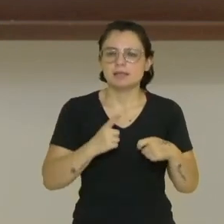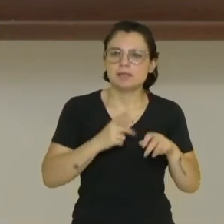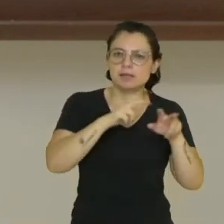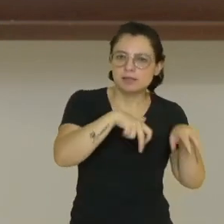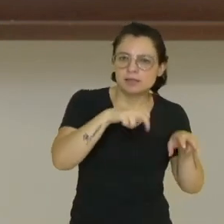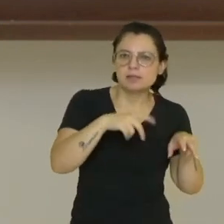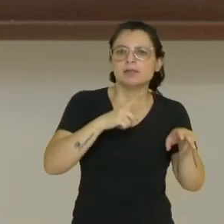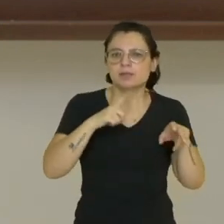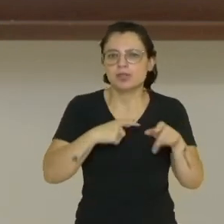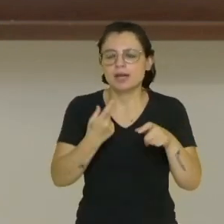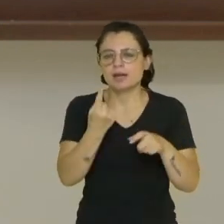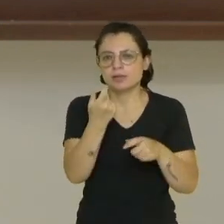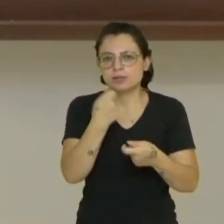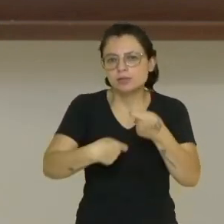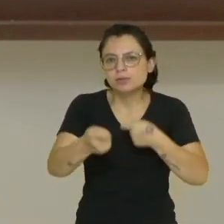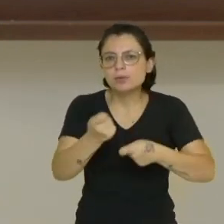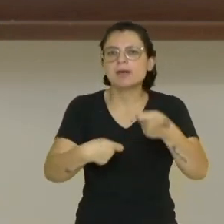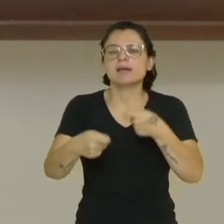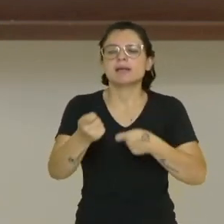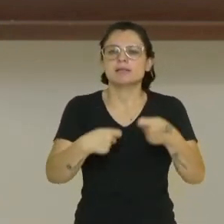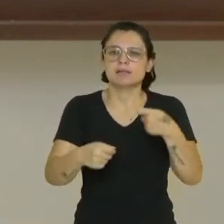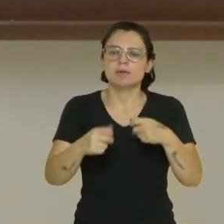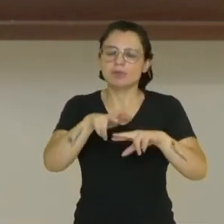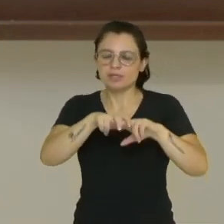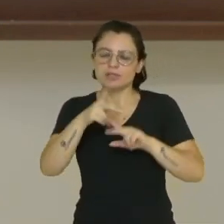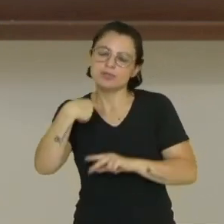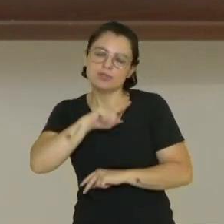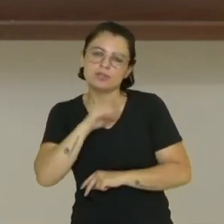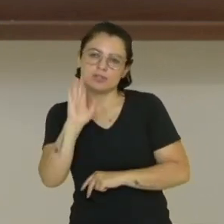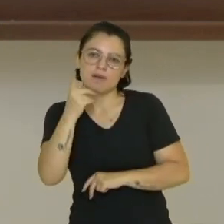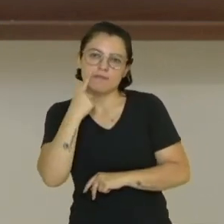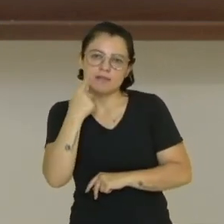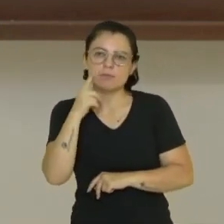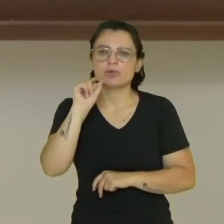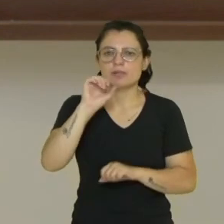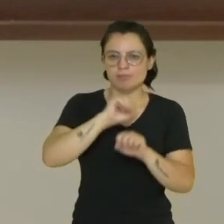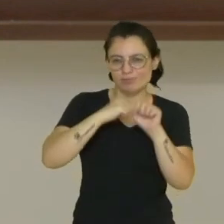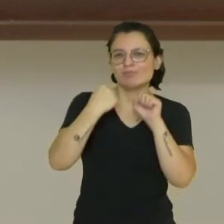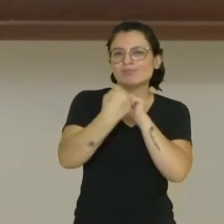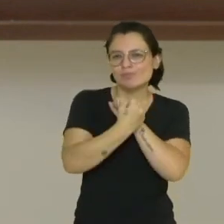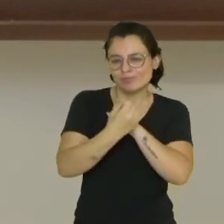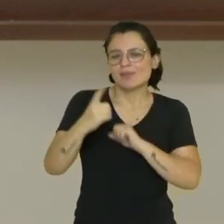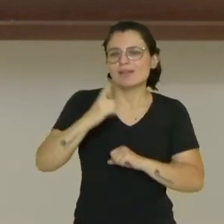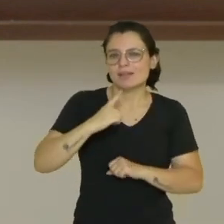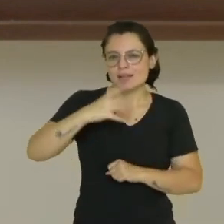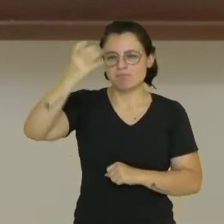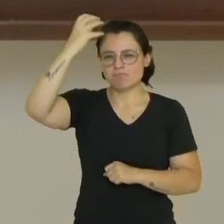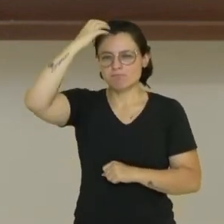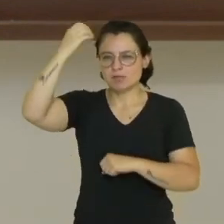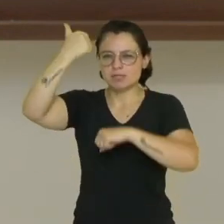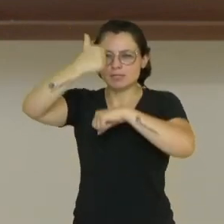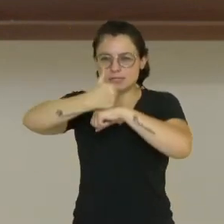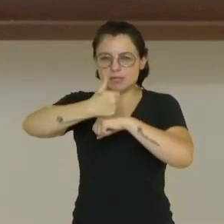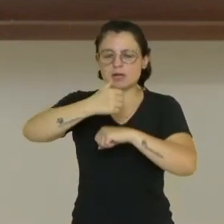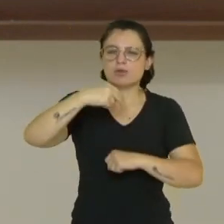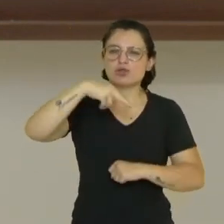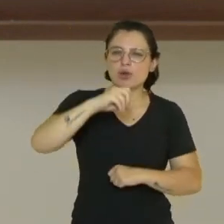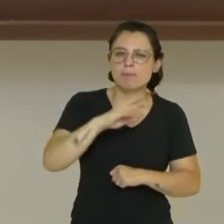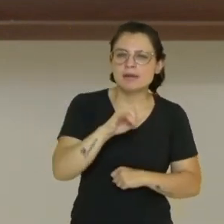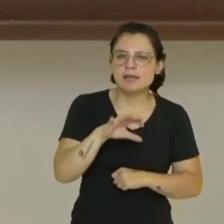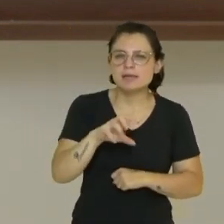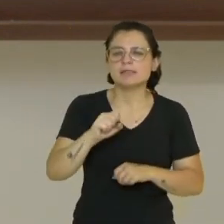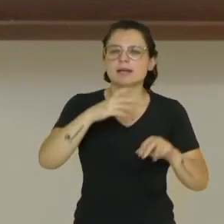o comércio, né? E por isso a gente viu lá uma sociedade hierarquizada, com o rei, com a nobreza,